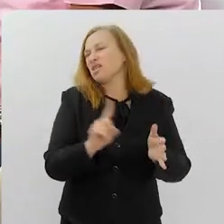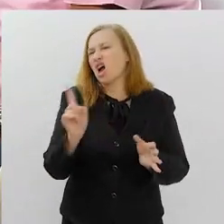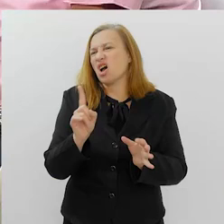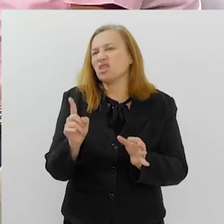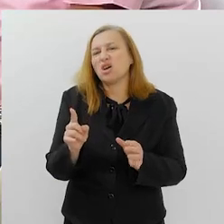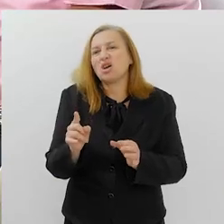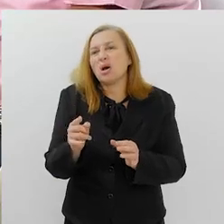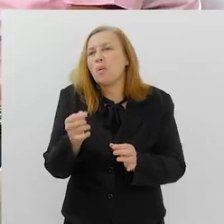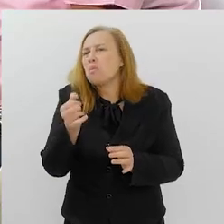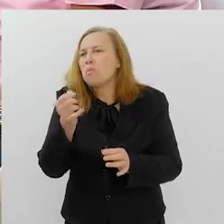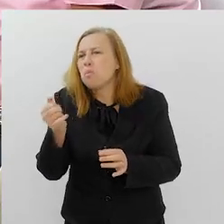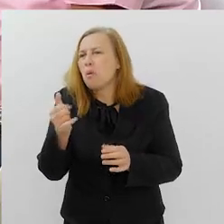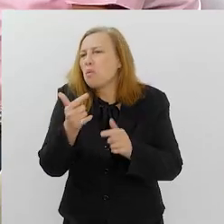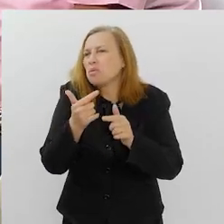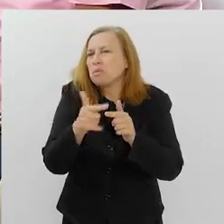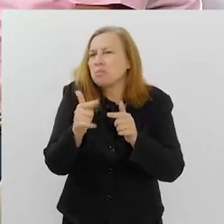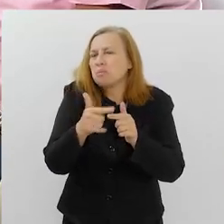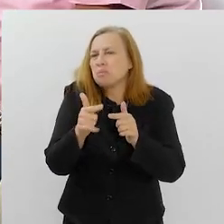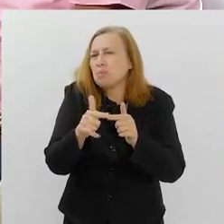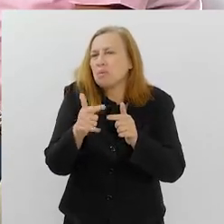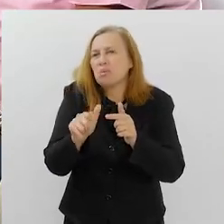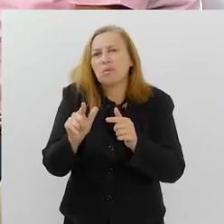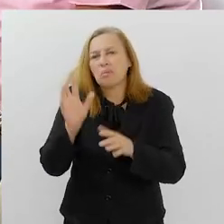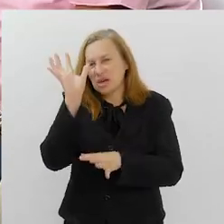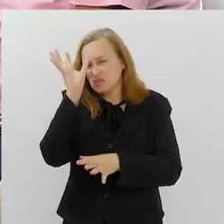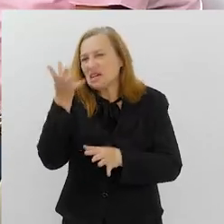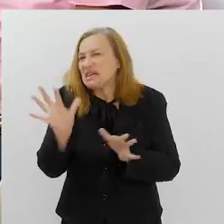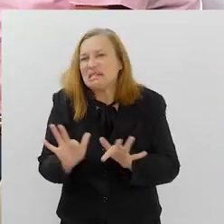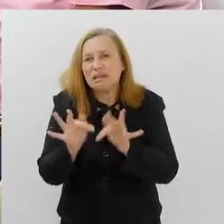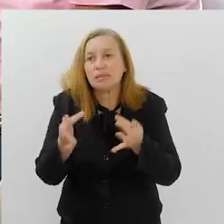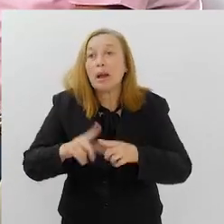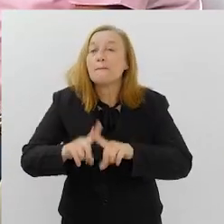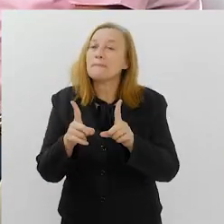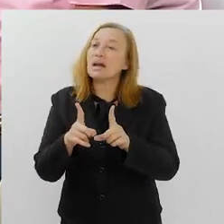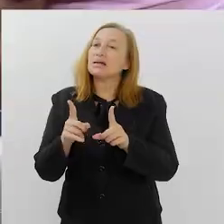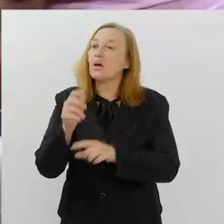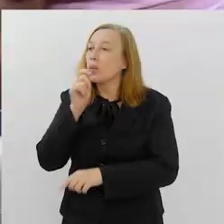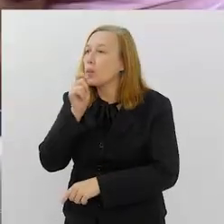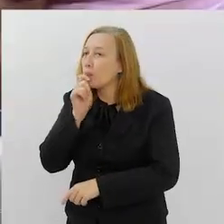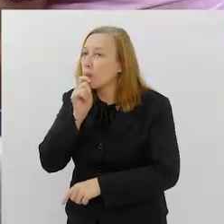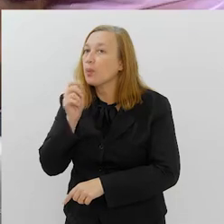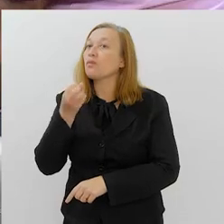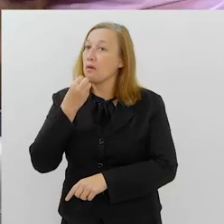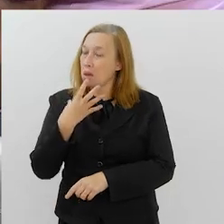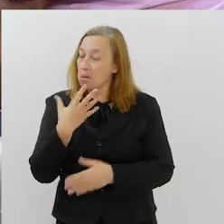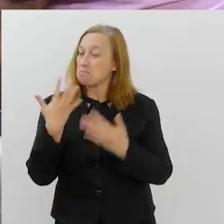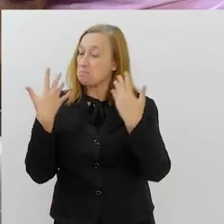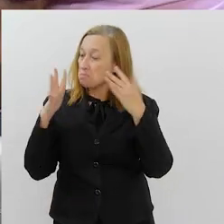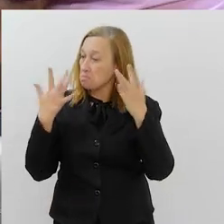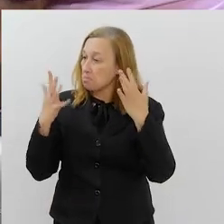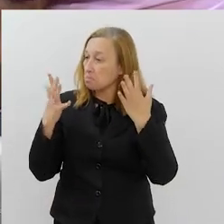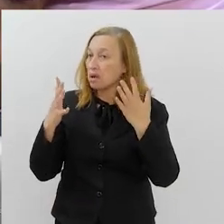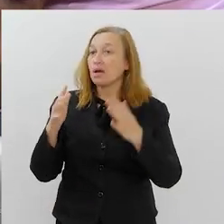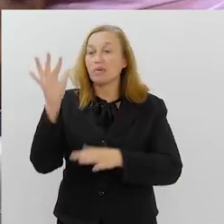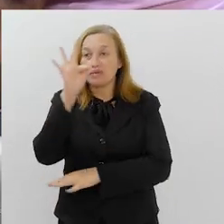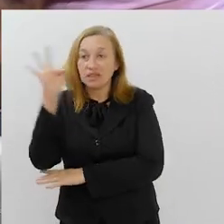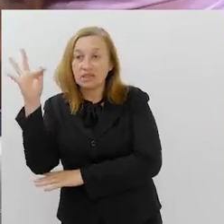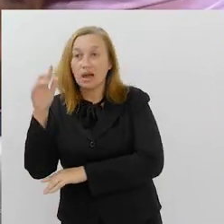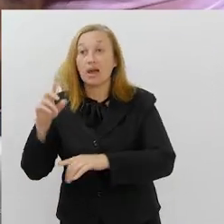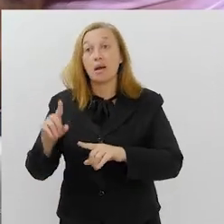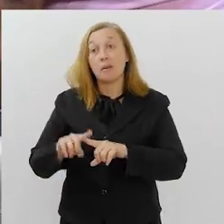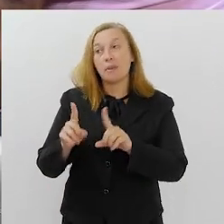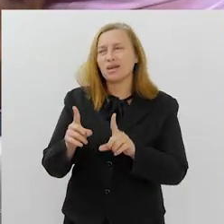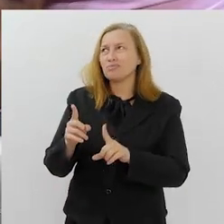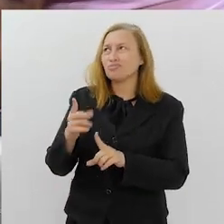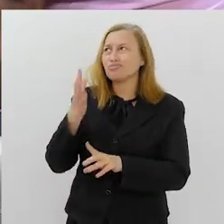de ajuste, se foi dentro da área, se foi fora da área nesse último jogo, mas que a arbitragem foi até muito bem elogiada pela federação.